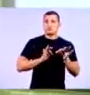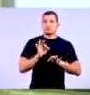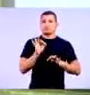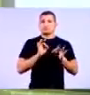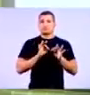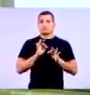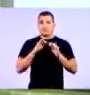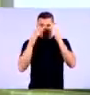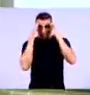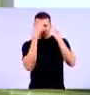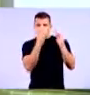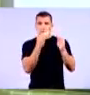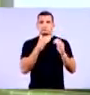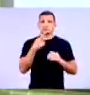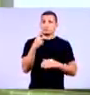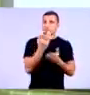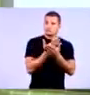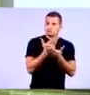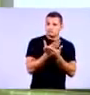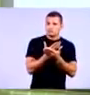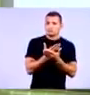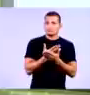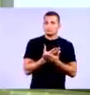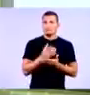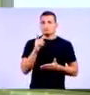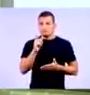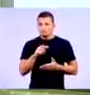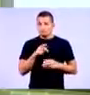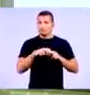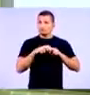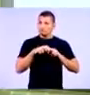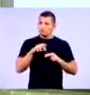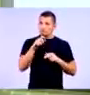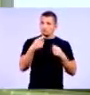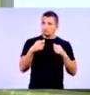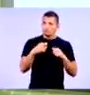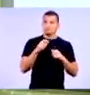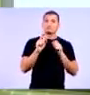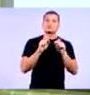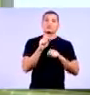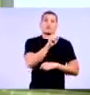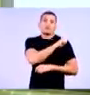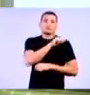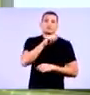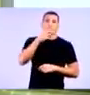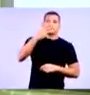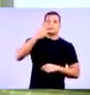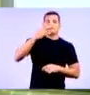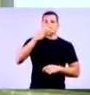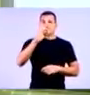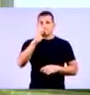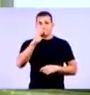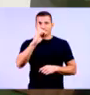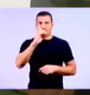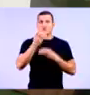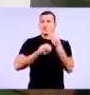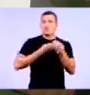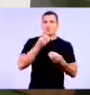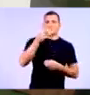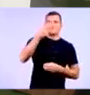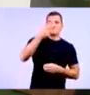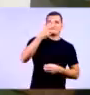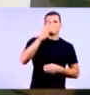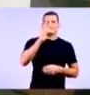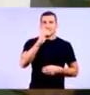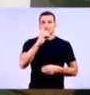é por isso que você tem que ser o quê? Um aluno 3D. Como assim, professora? 3D? Como